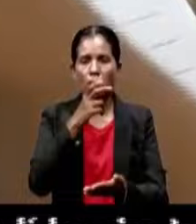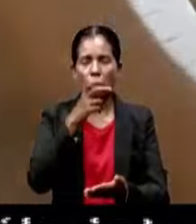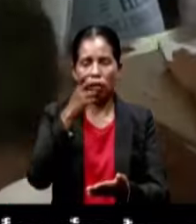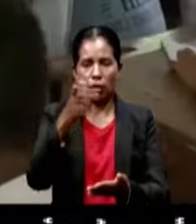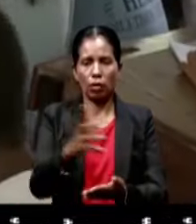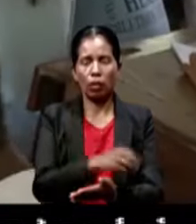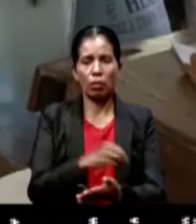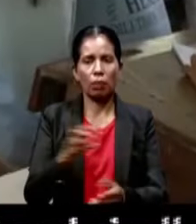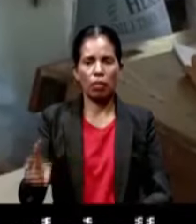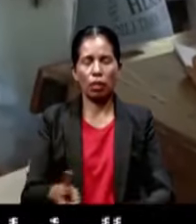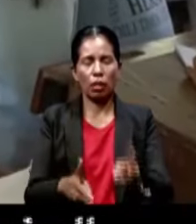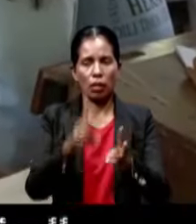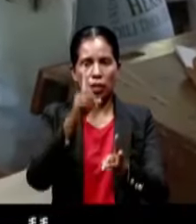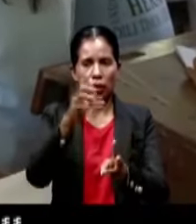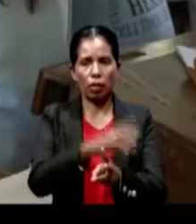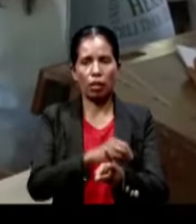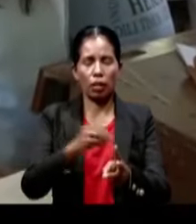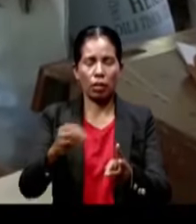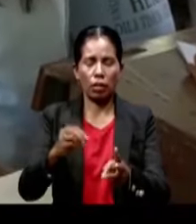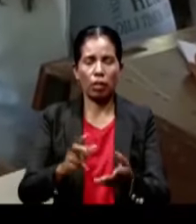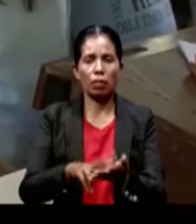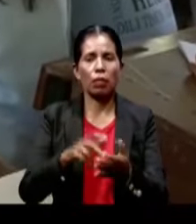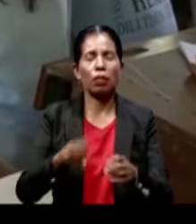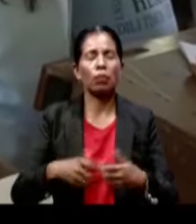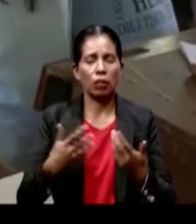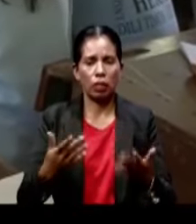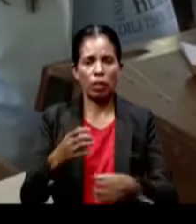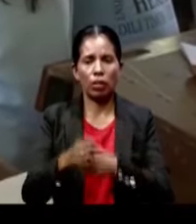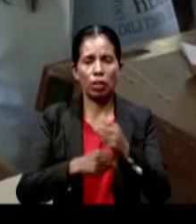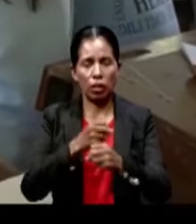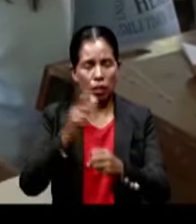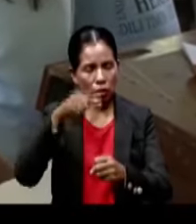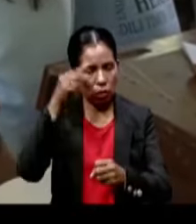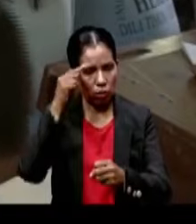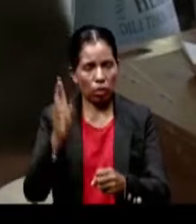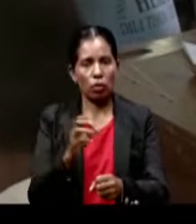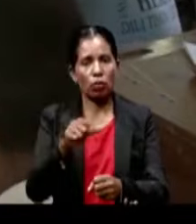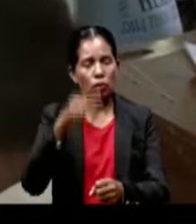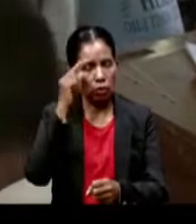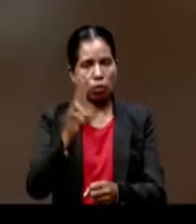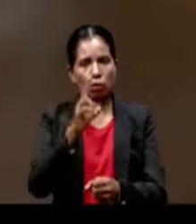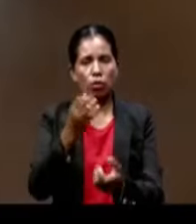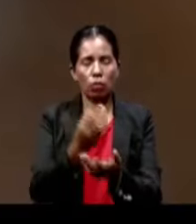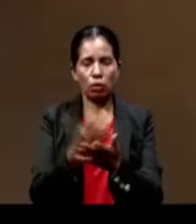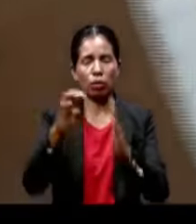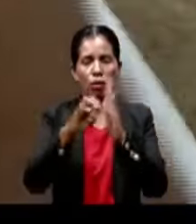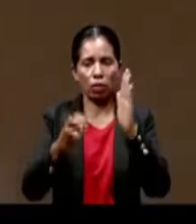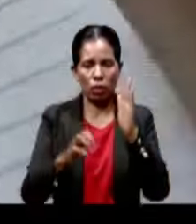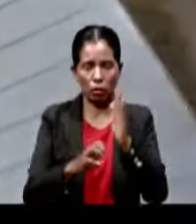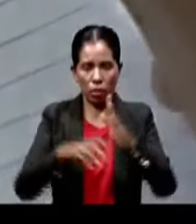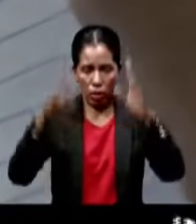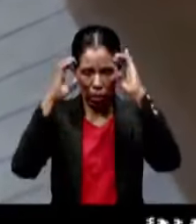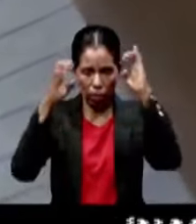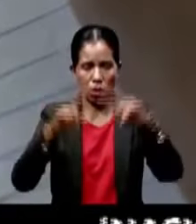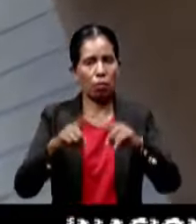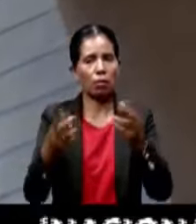No dalang ida fo passa date mag dia kliu kawinsa, cada tina governo sempre gasta orçamento estado pa melhor educação, mai